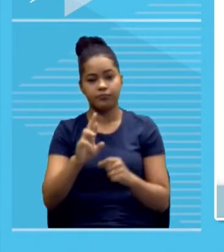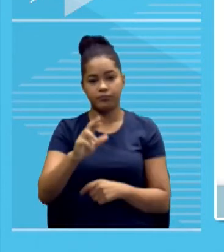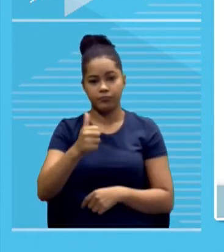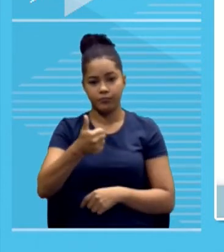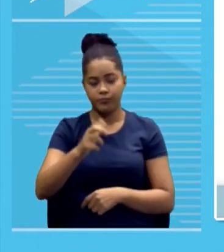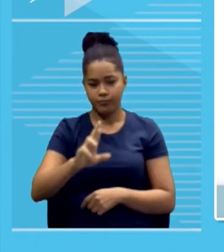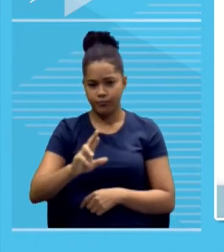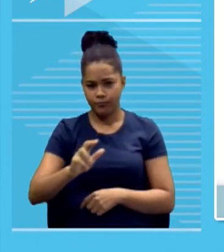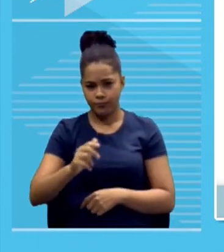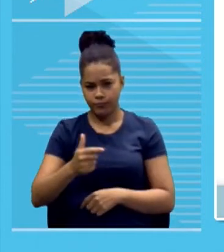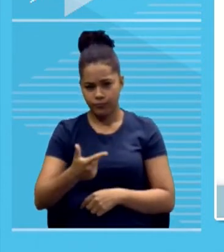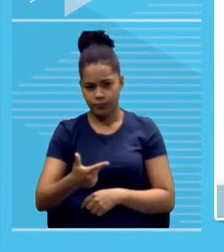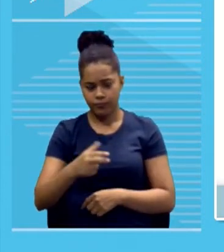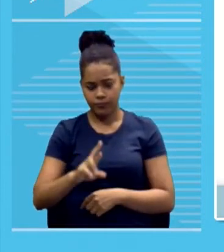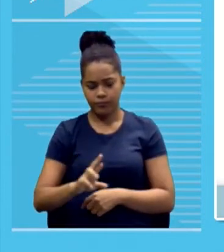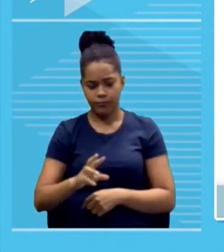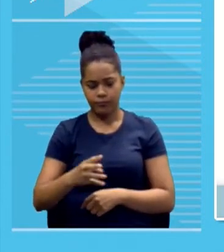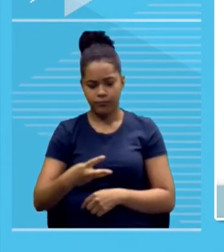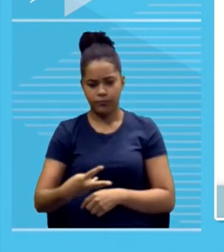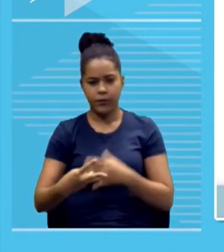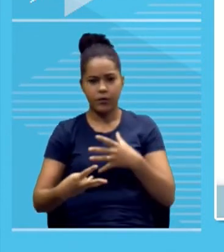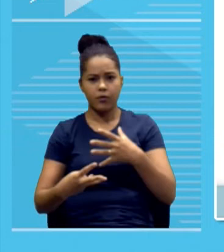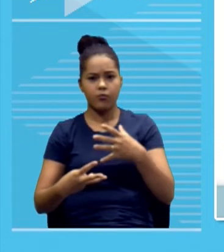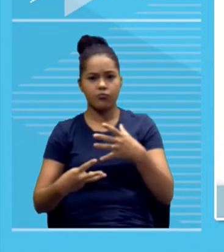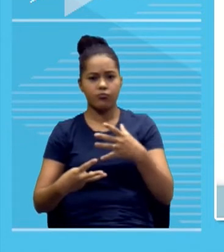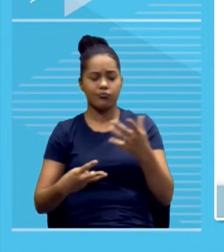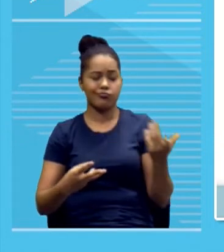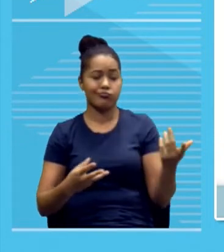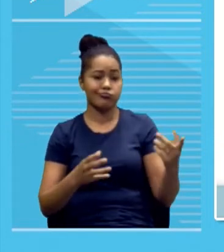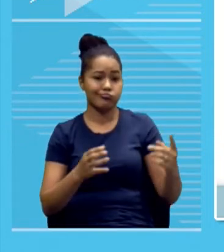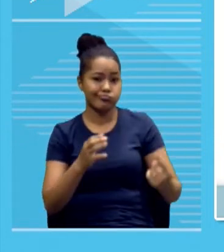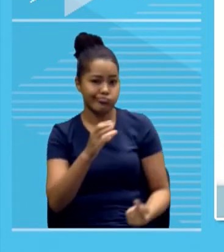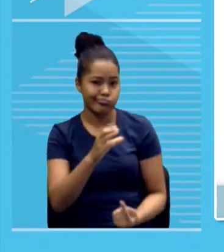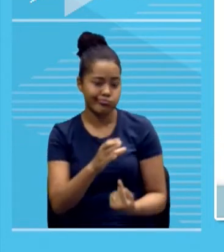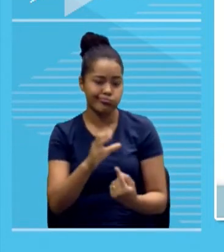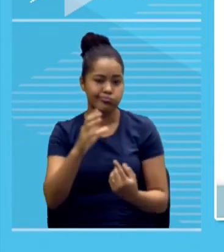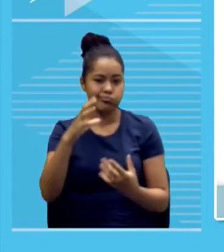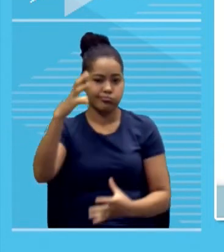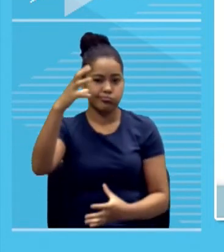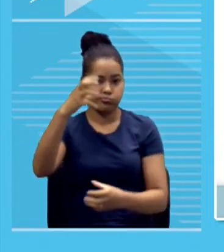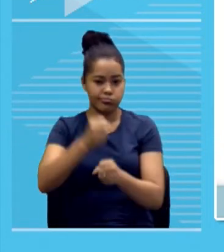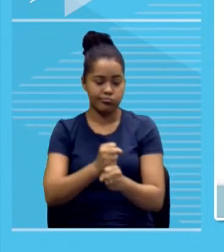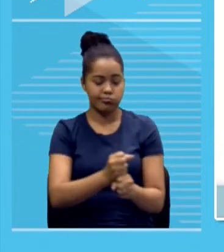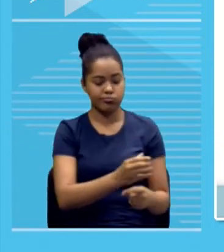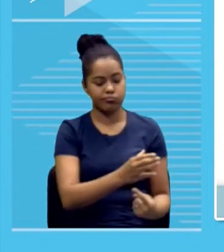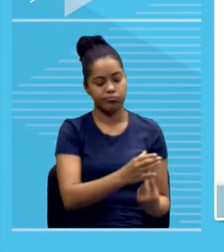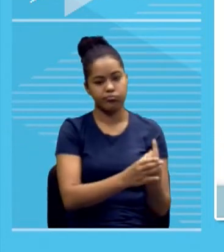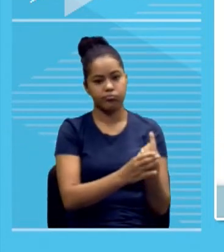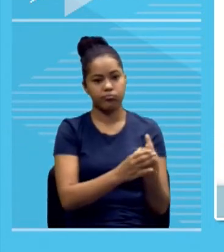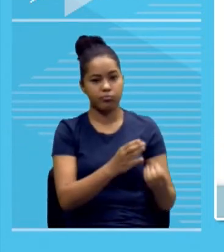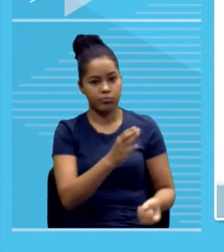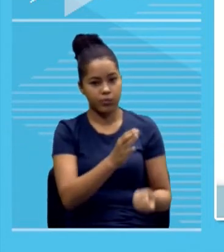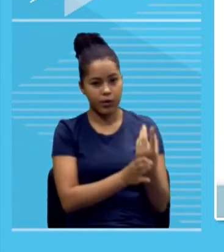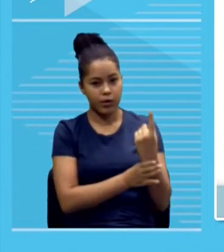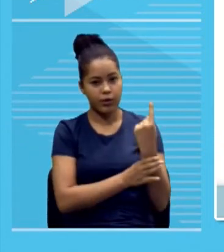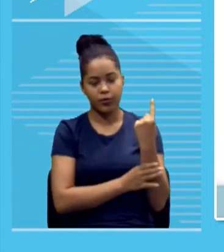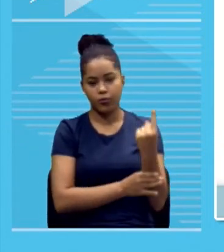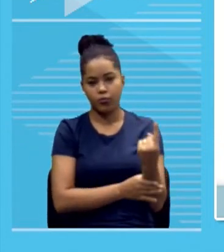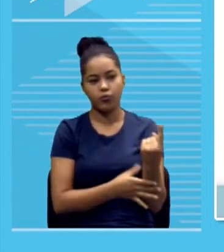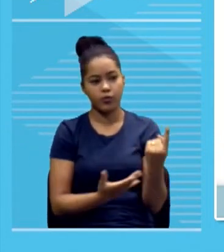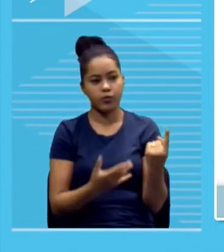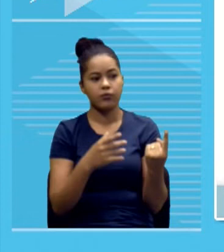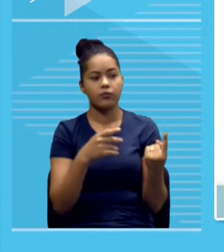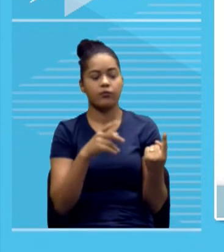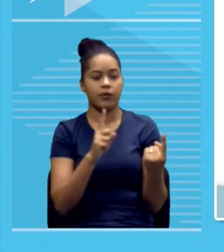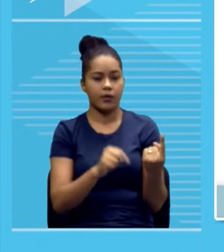só. Então, eu boto todo mundo dentro de uma caixa e trabalho eles como se fosse apenas um. E isso eu chamo de